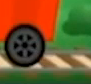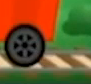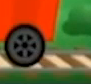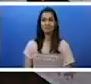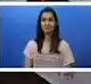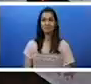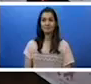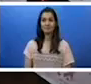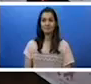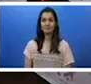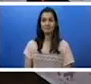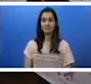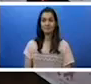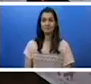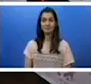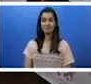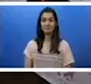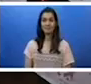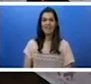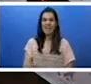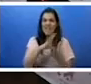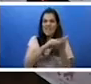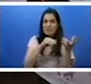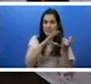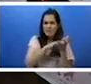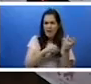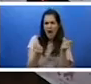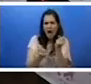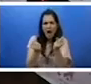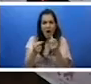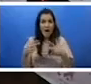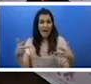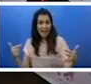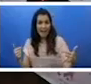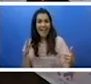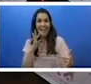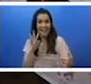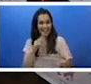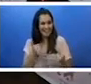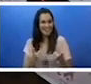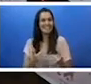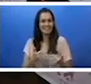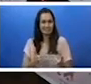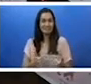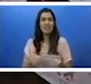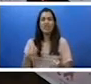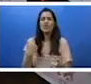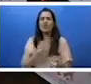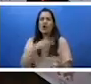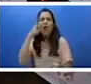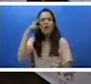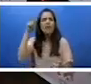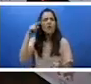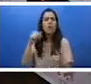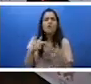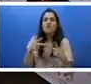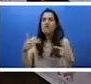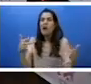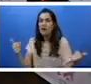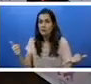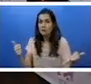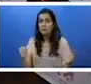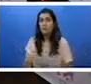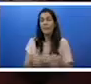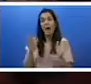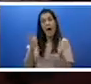Pessoal, imitar os meios de transporte foi muito bacana, né? A gente lembrou de um monte, mas eu trouxe